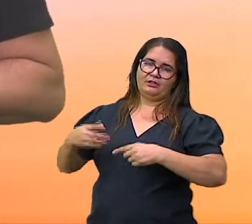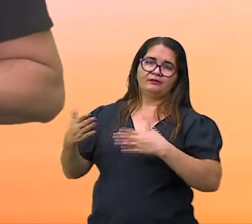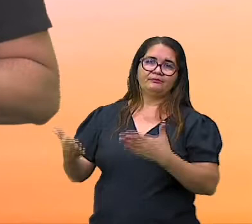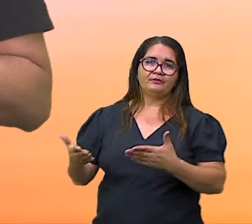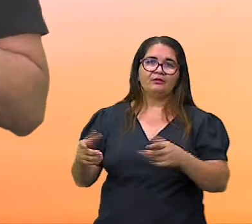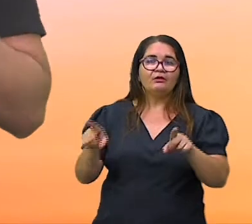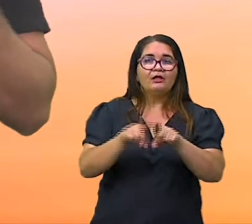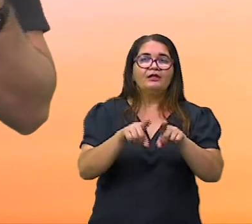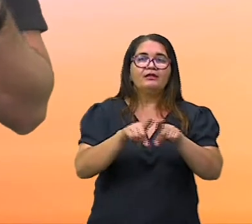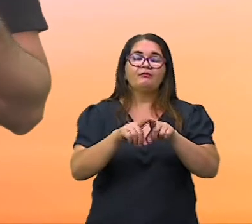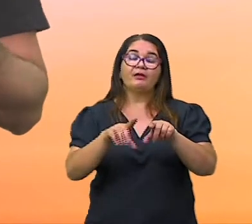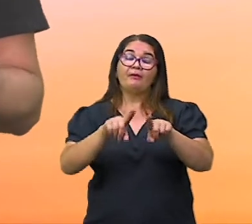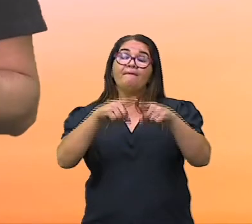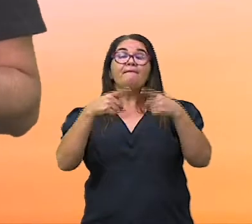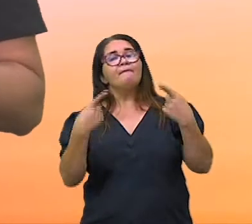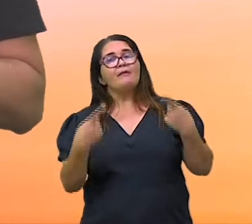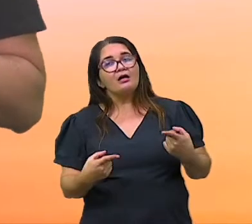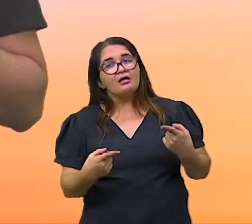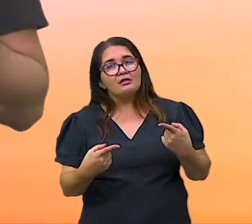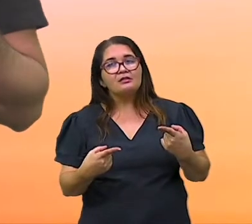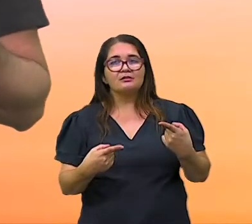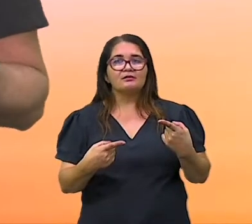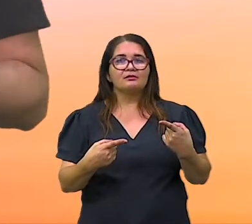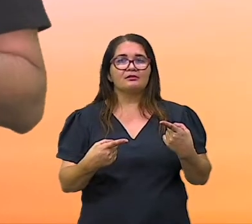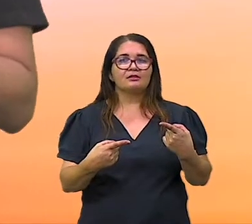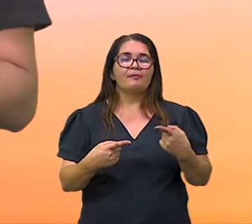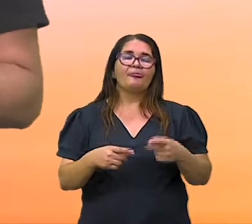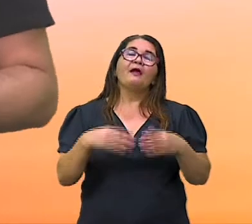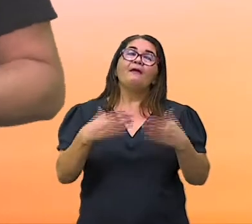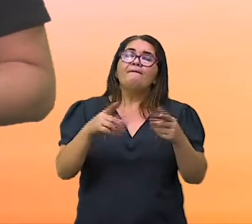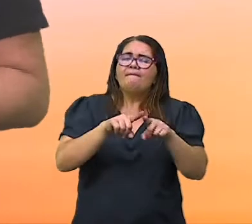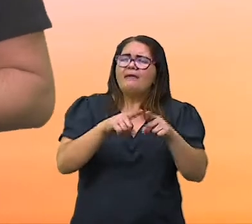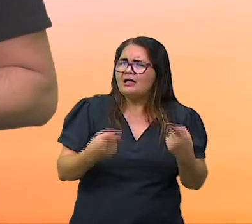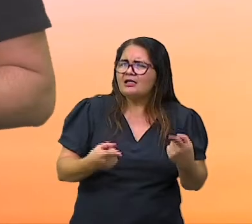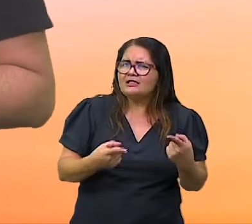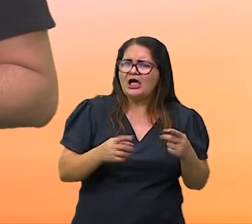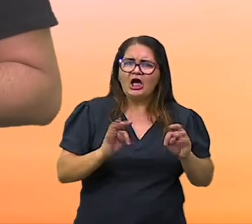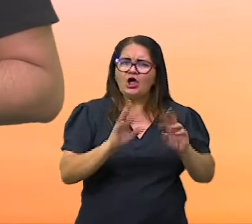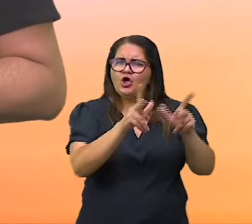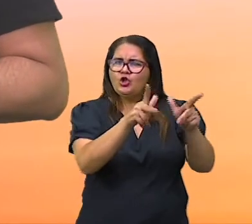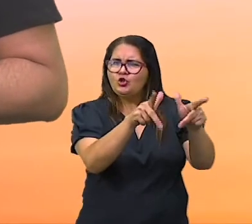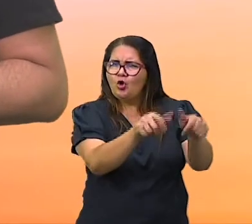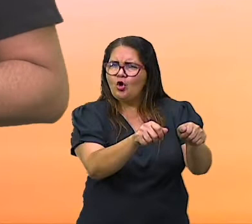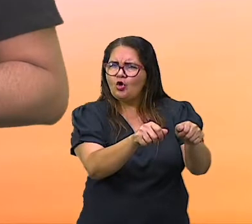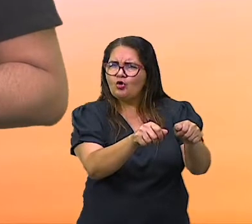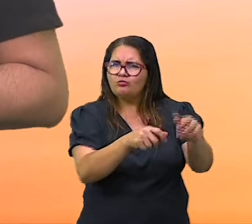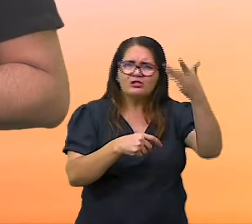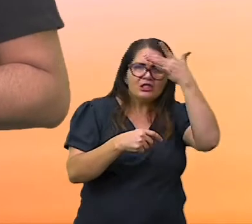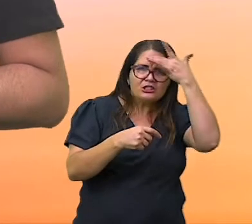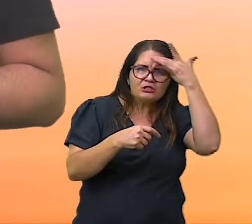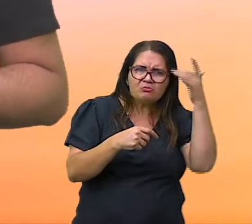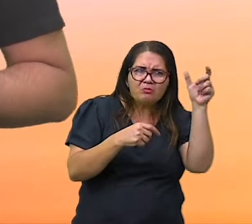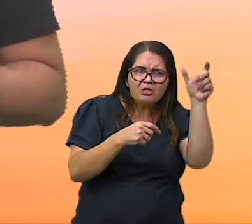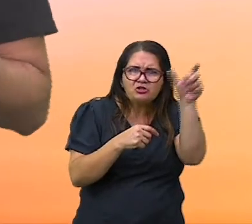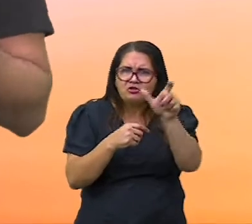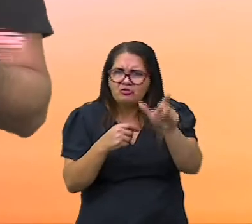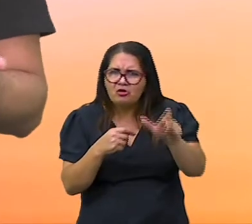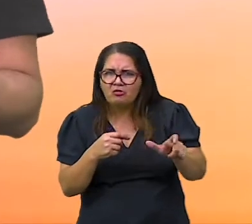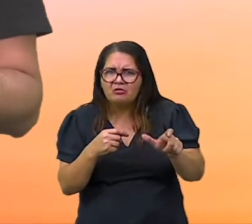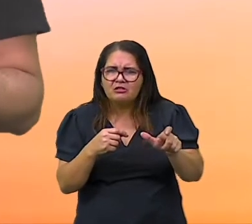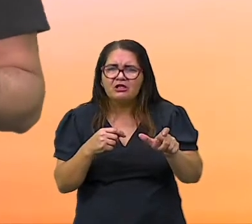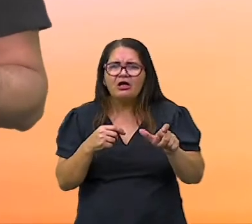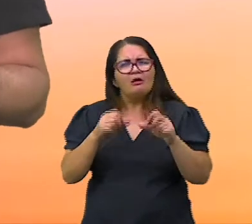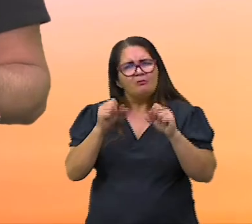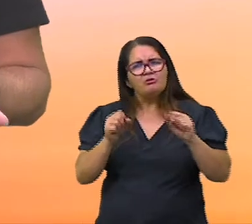tinha o direito de tal exercício, de debater e comandar a população, debater, né, sobre os assuntos, sobre a política e fazer